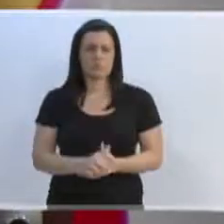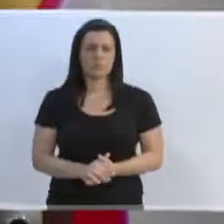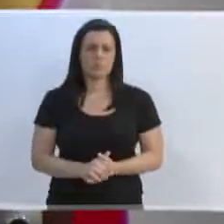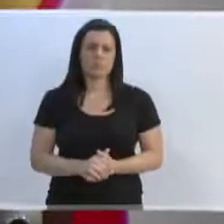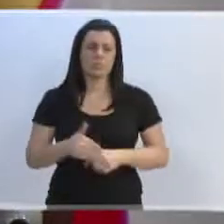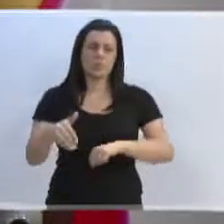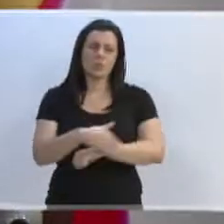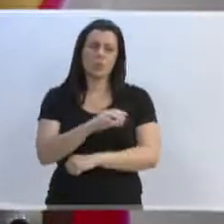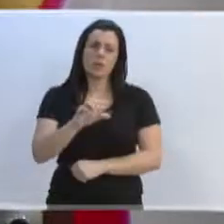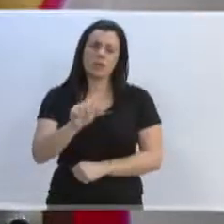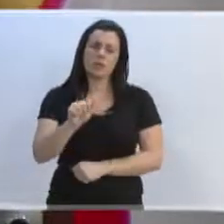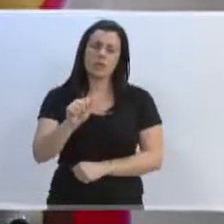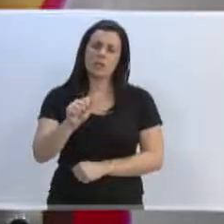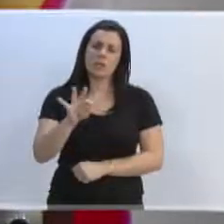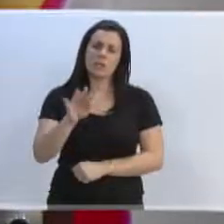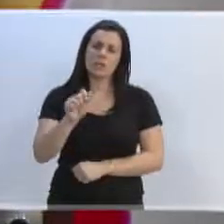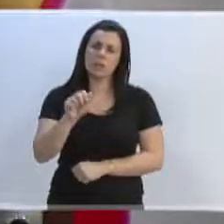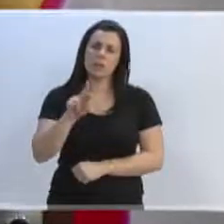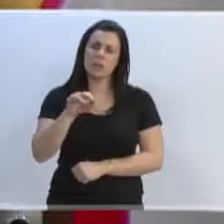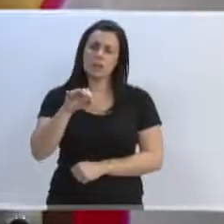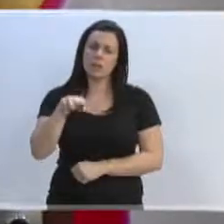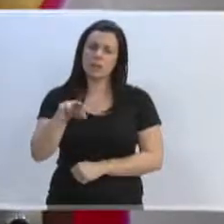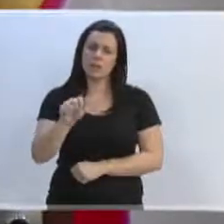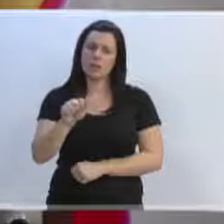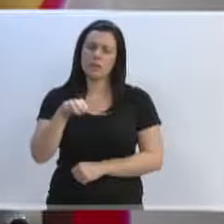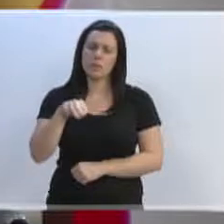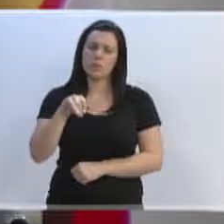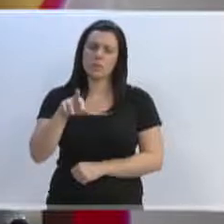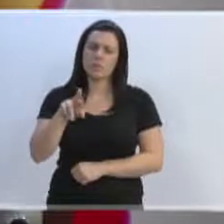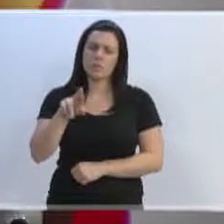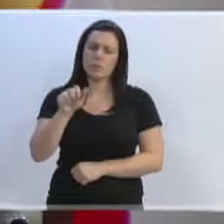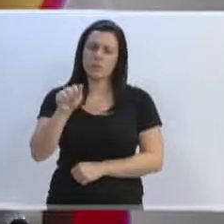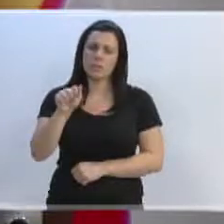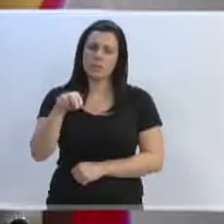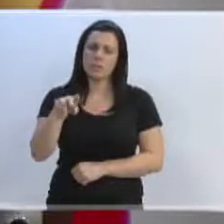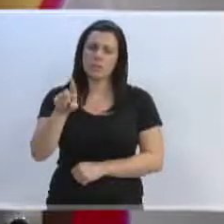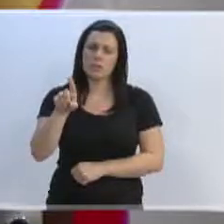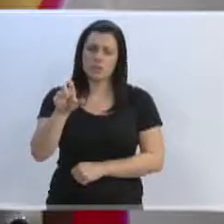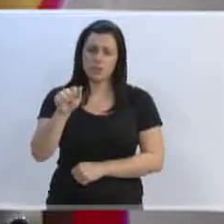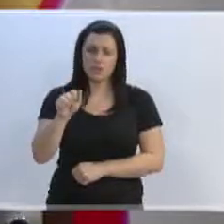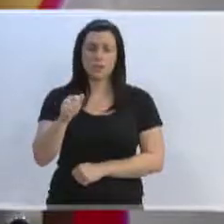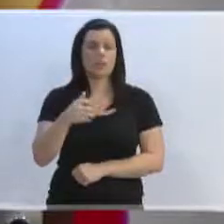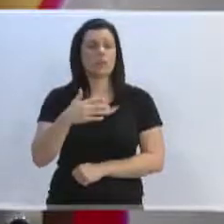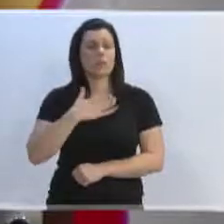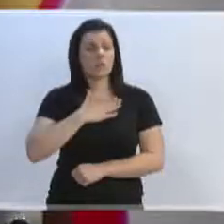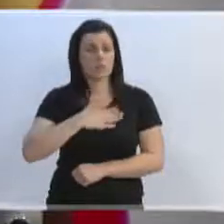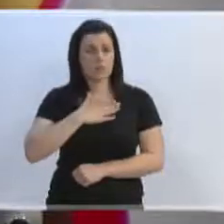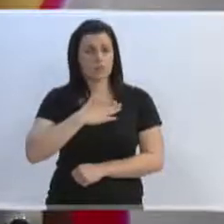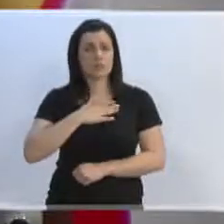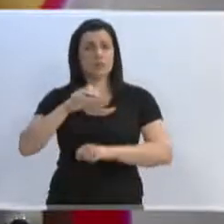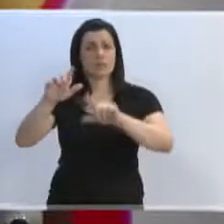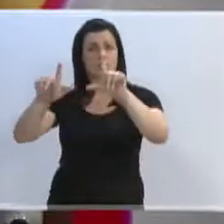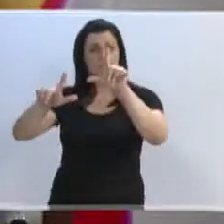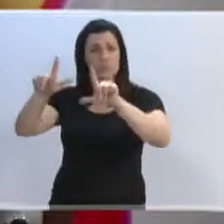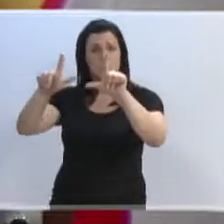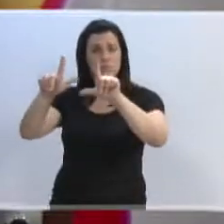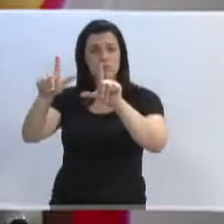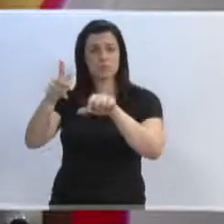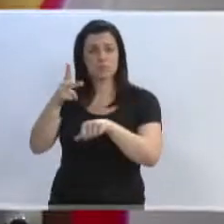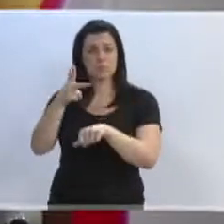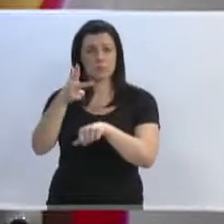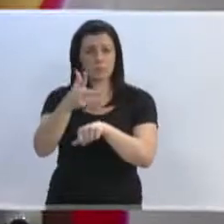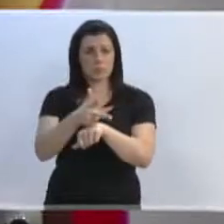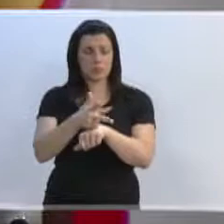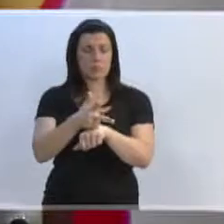Catarina Miranda Souza, é um acesso da Via Expressa, gostaria que a TVL soltasse a gravação, por